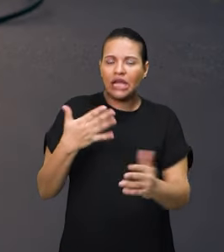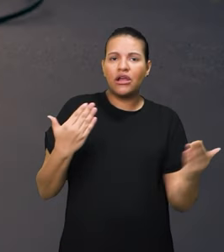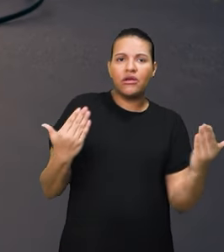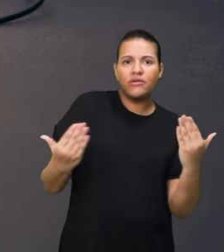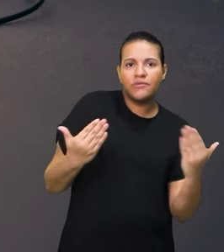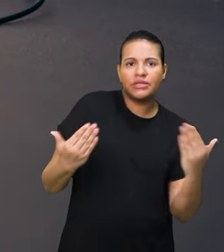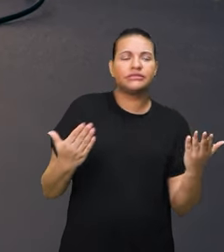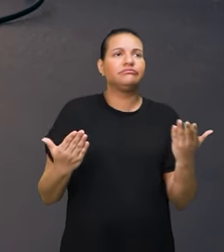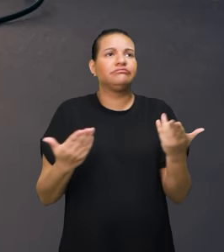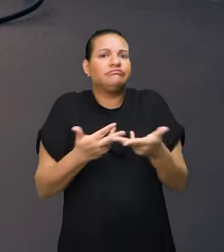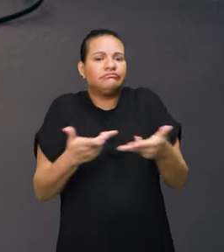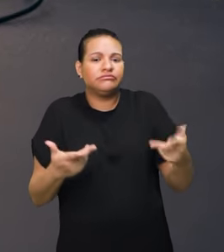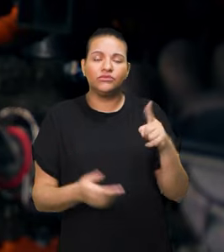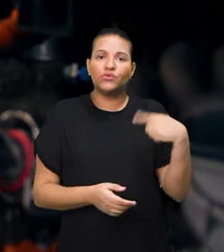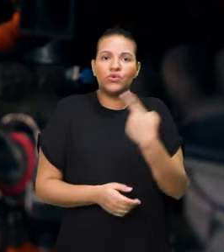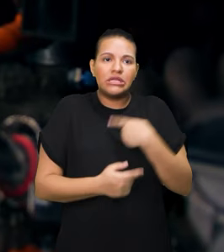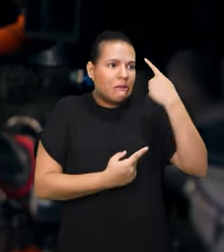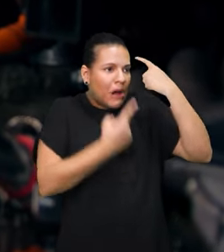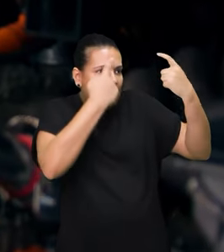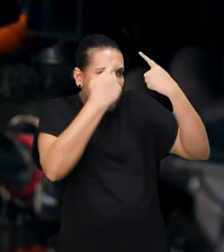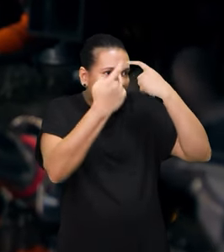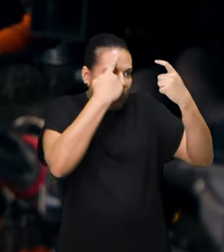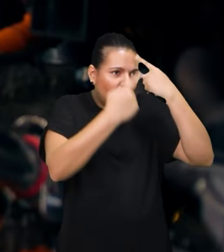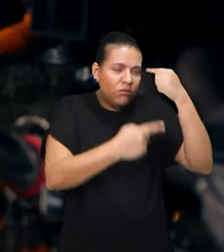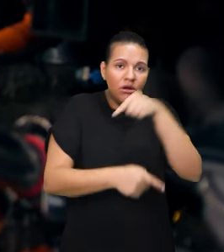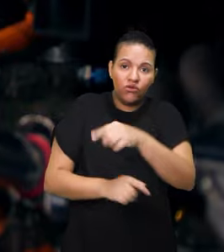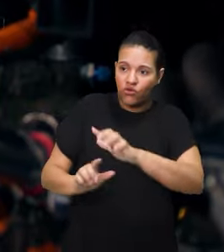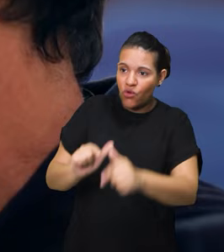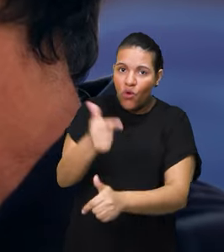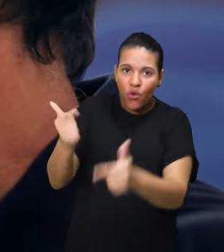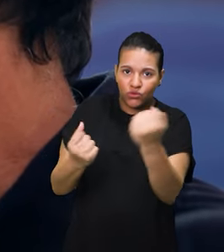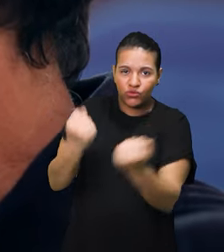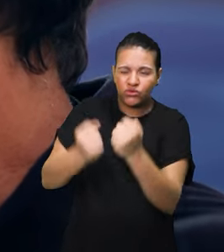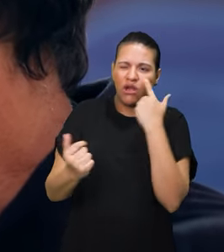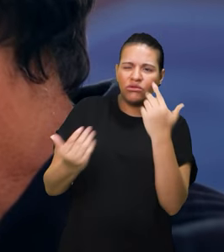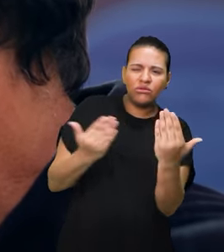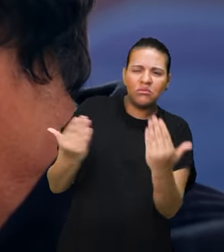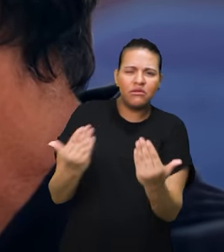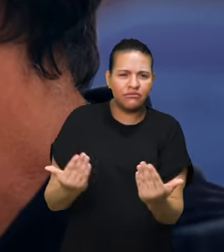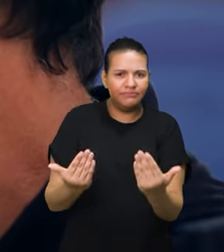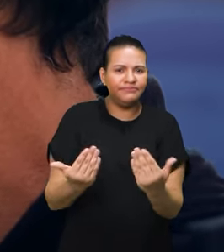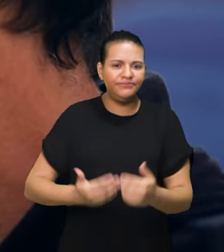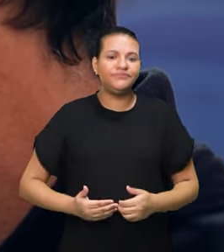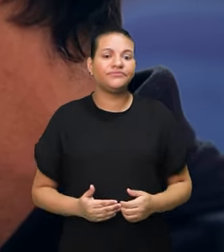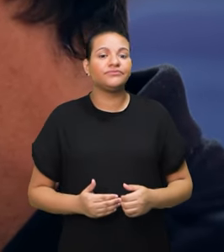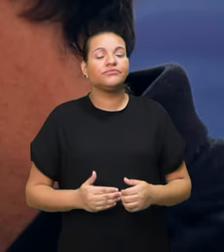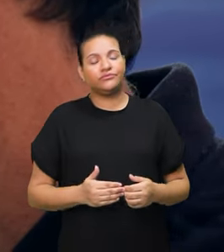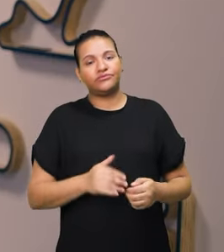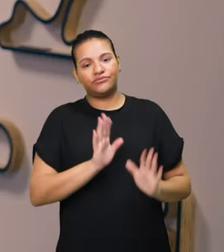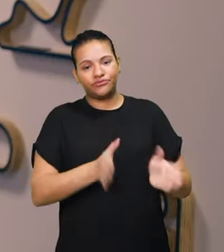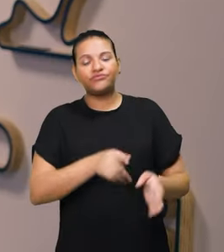dados comparações e fazer um benchmarking muito grande com outros carros que já existem hoje no mercado o Fábio a